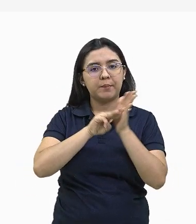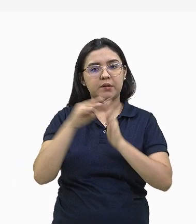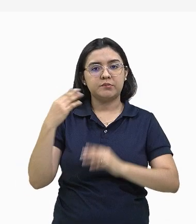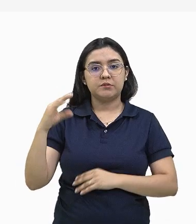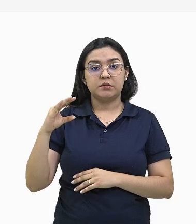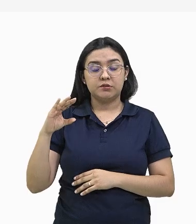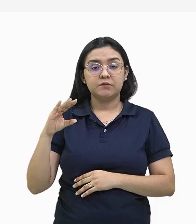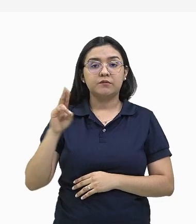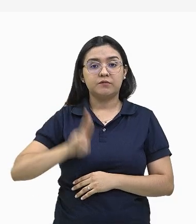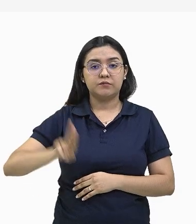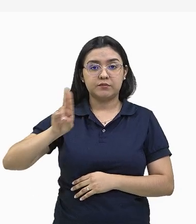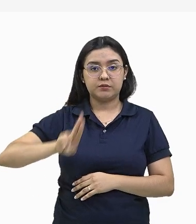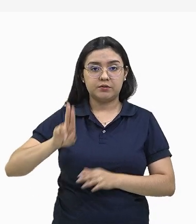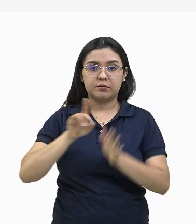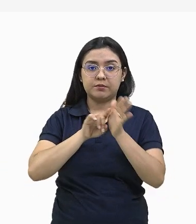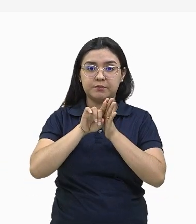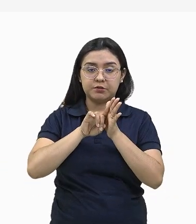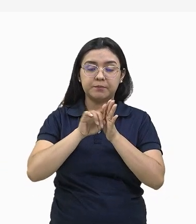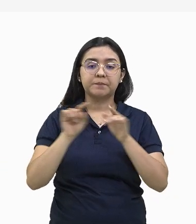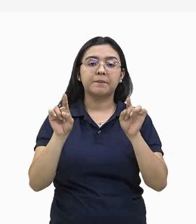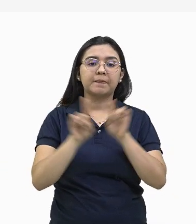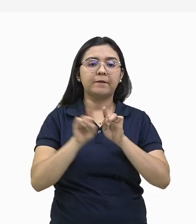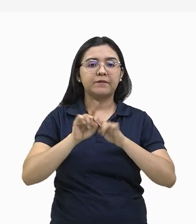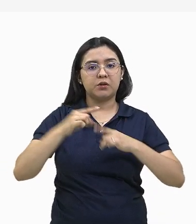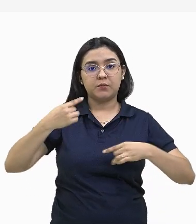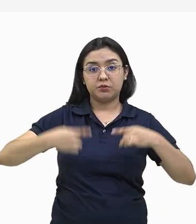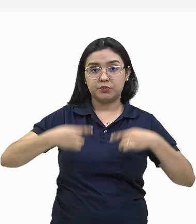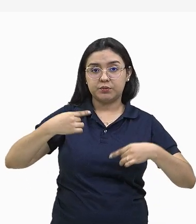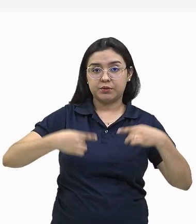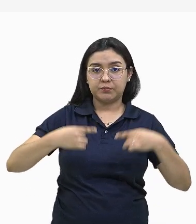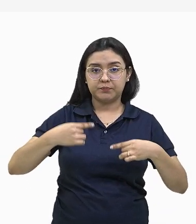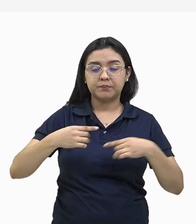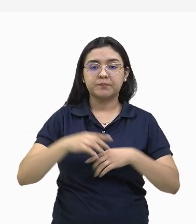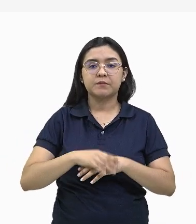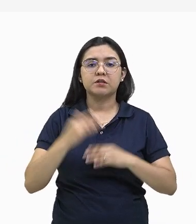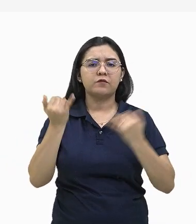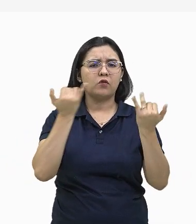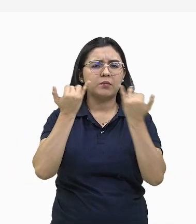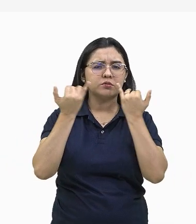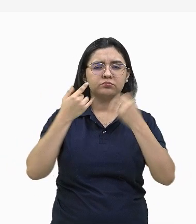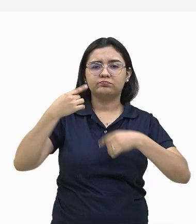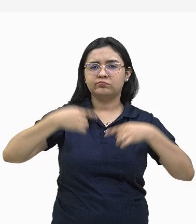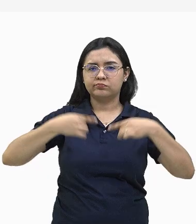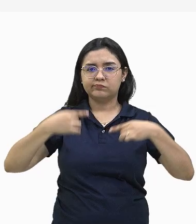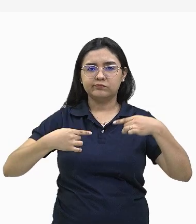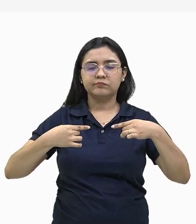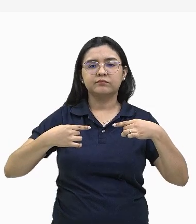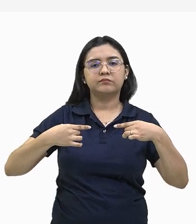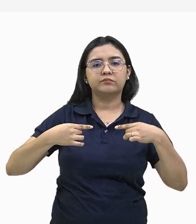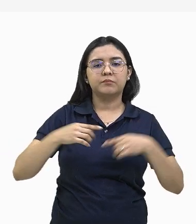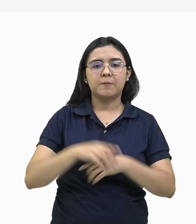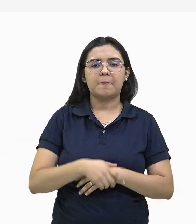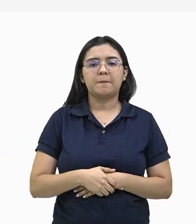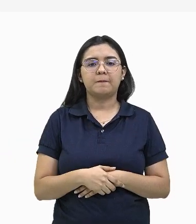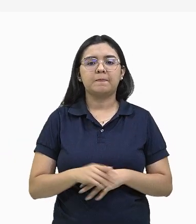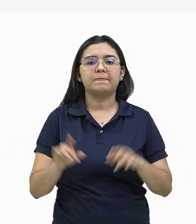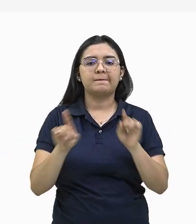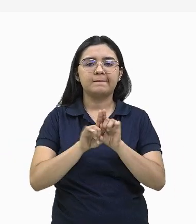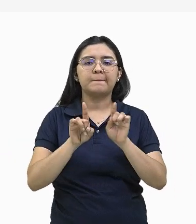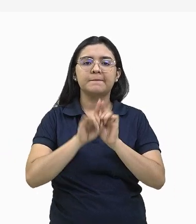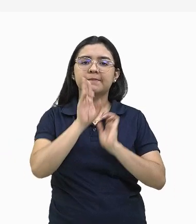pesquisa. Vai haver uma discussão dos dados, não só dos dados, mas também